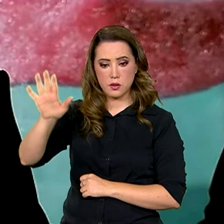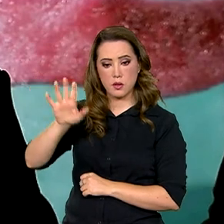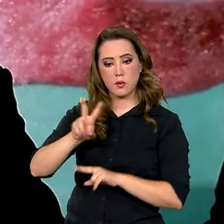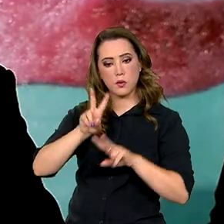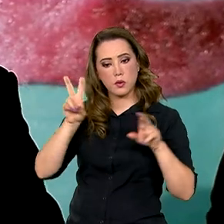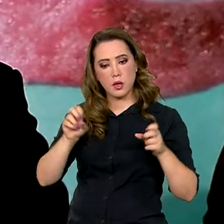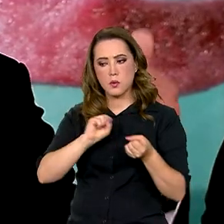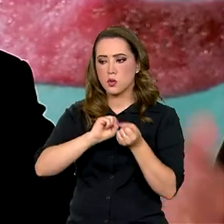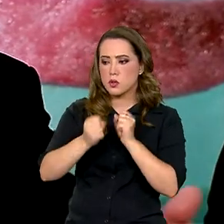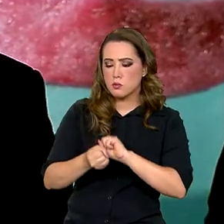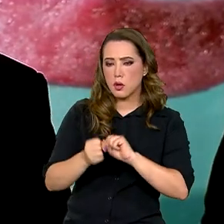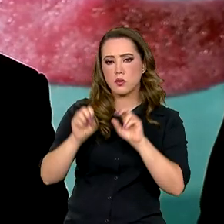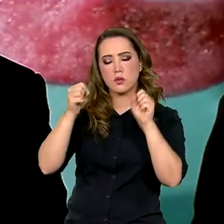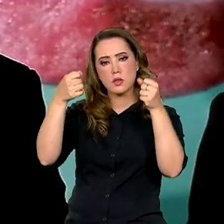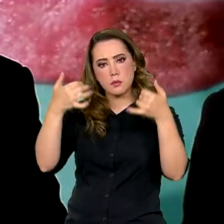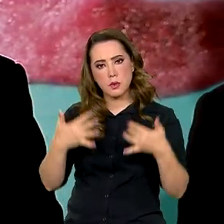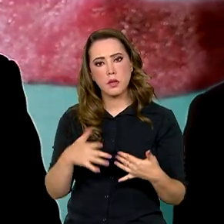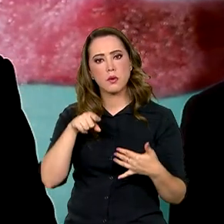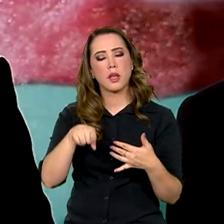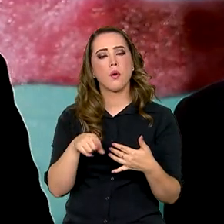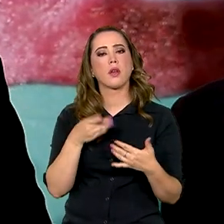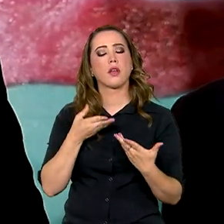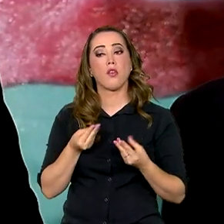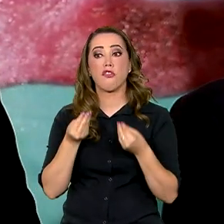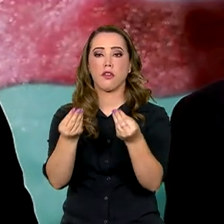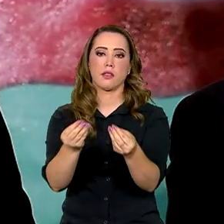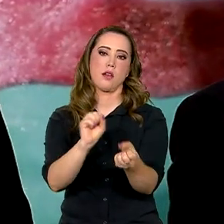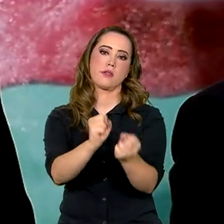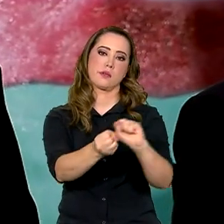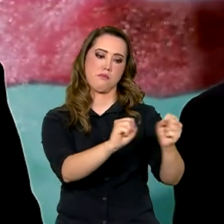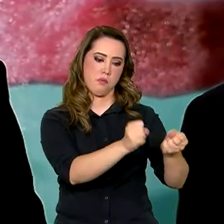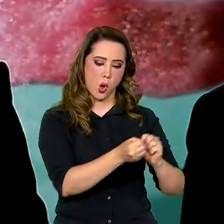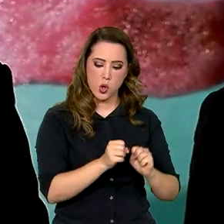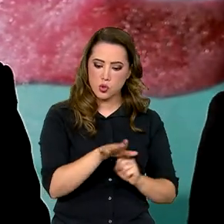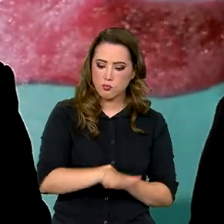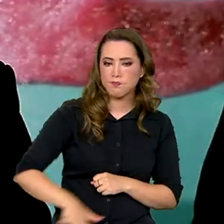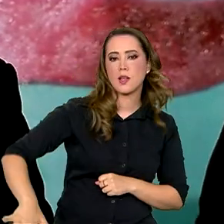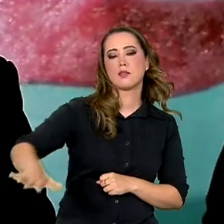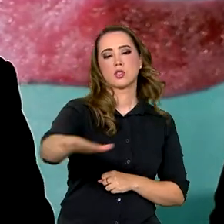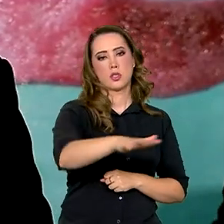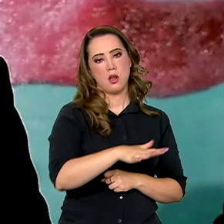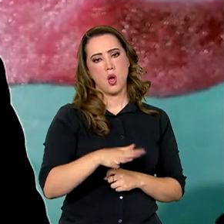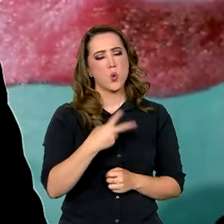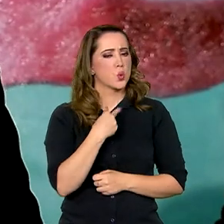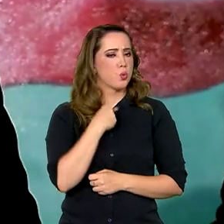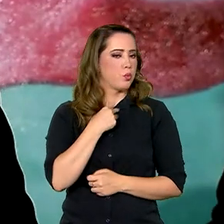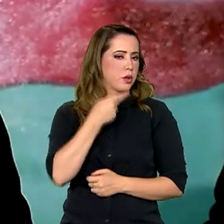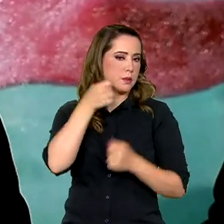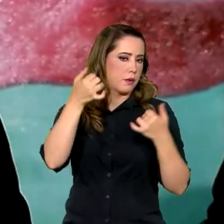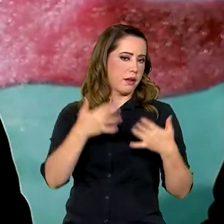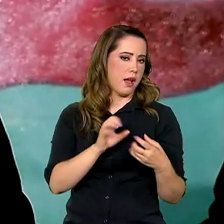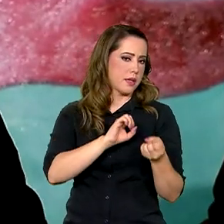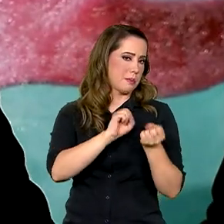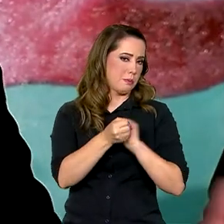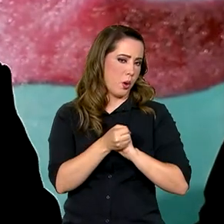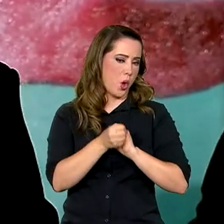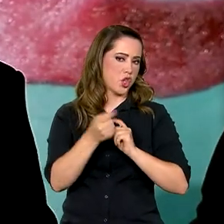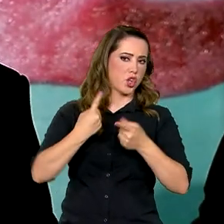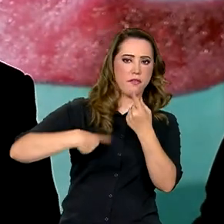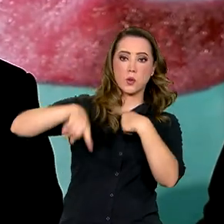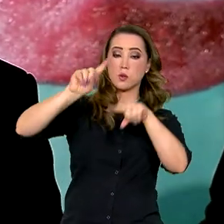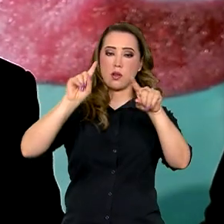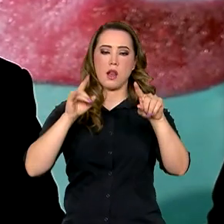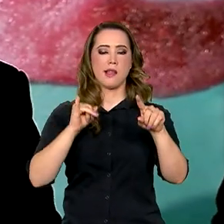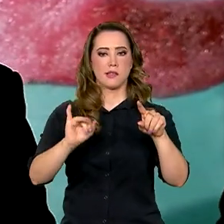falo no começo que a democratização do esporte não podemos falar numa revolução esportiva a partir do momento que temos a